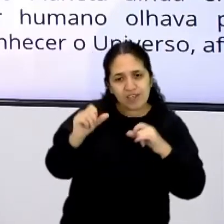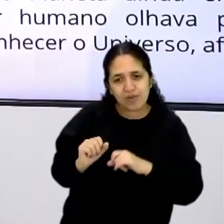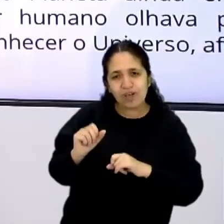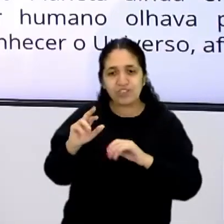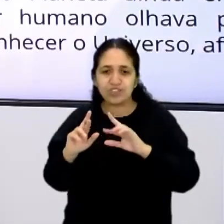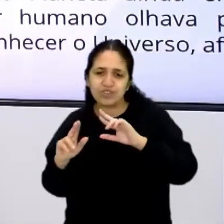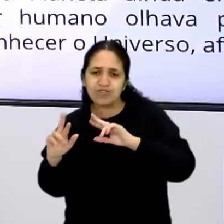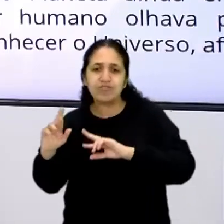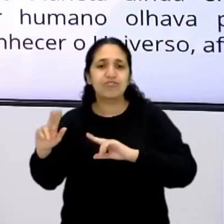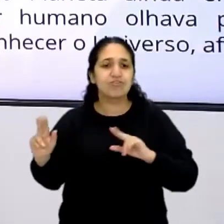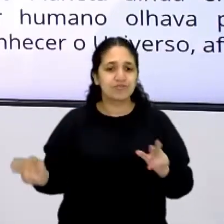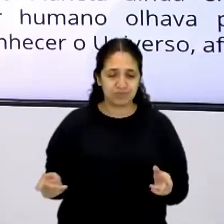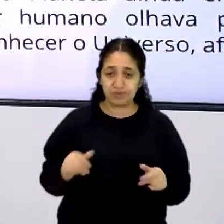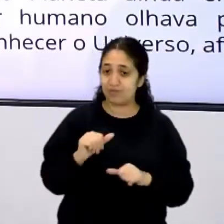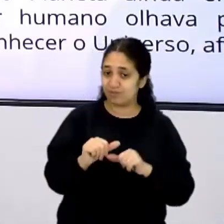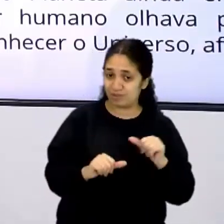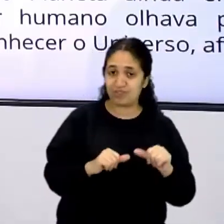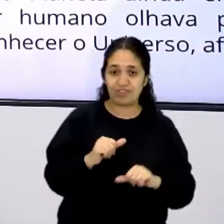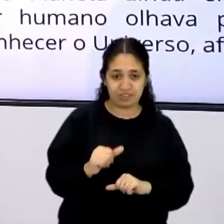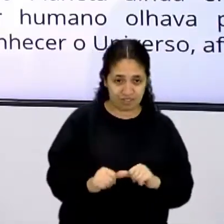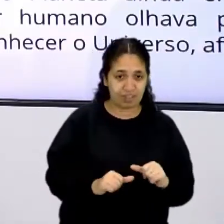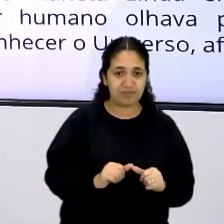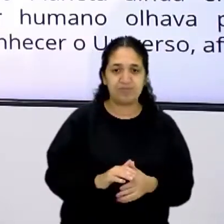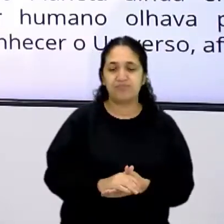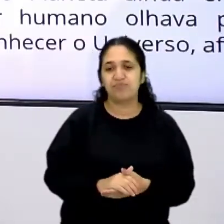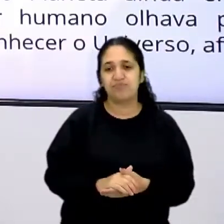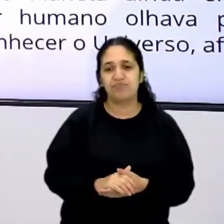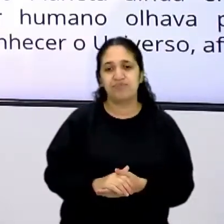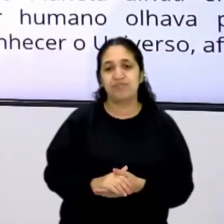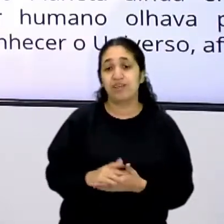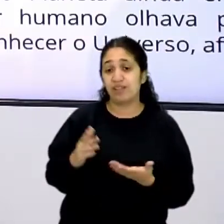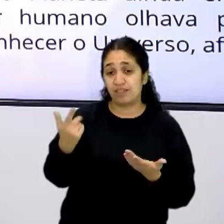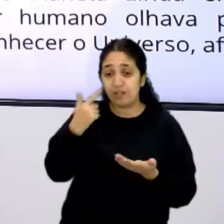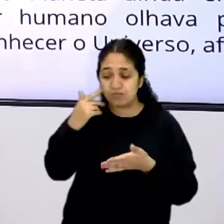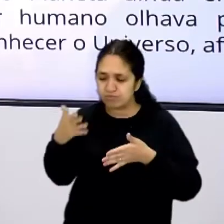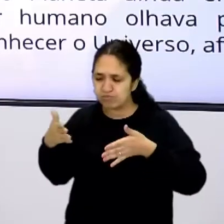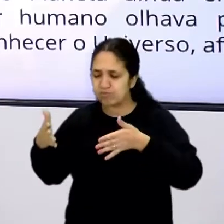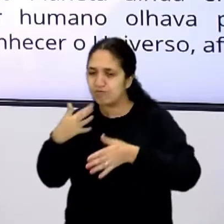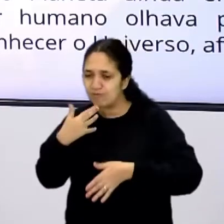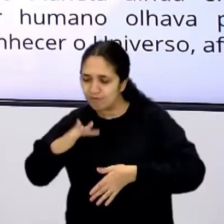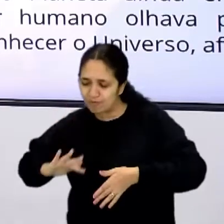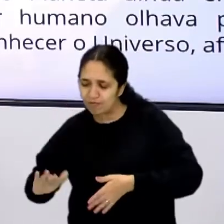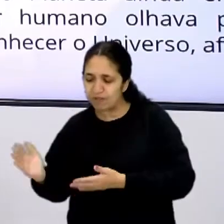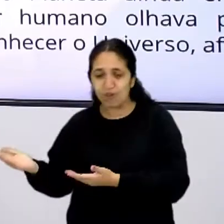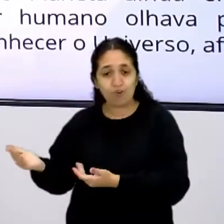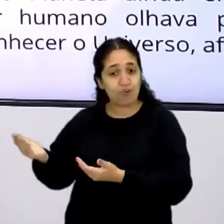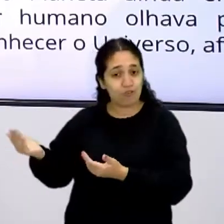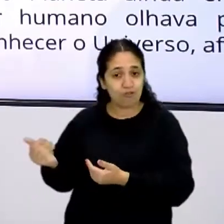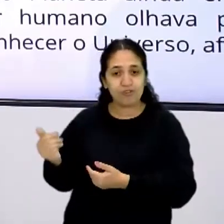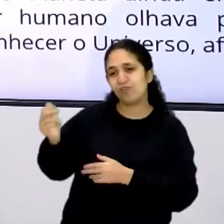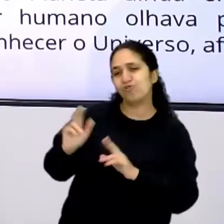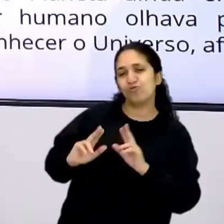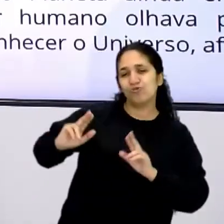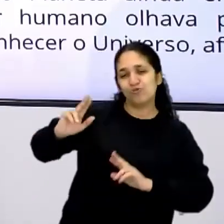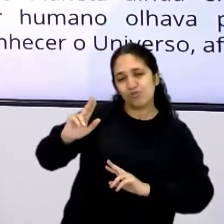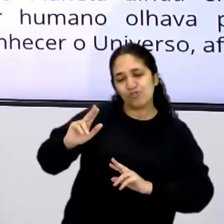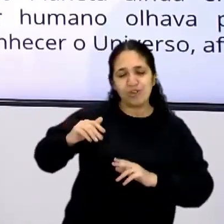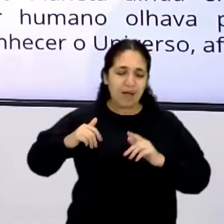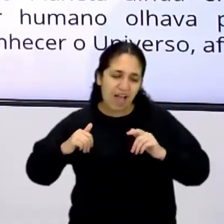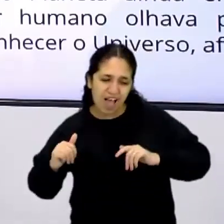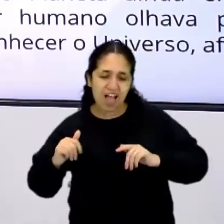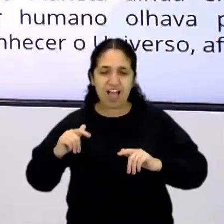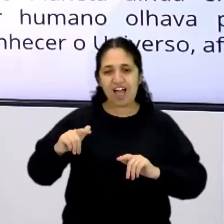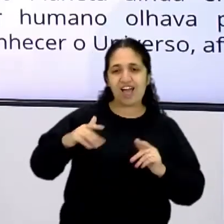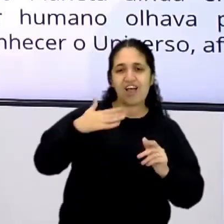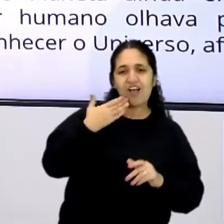algumas modificações no texto, né? Então, por ser um público infanto-juvenil, a gente utiliza essa linguagem aí um pouco